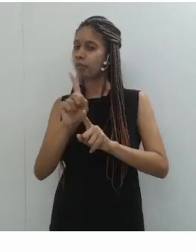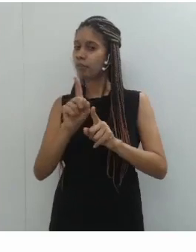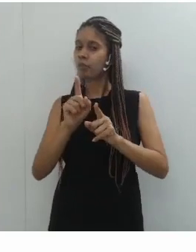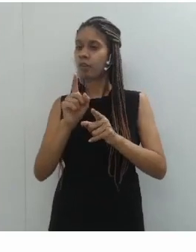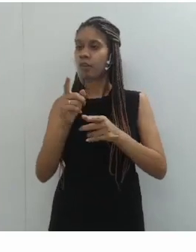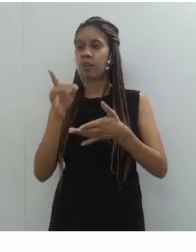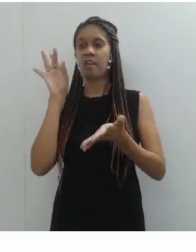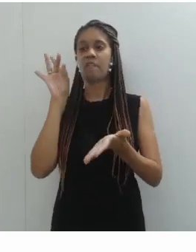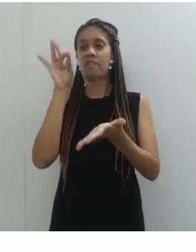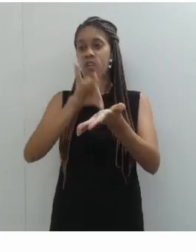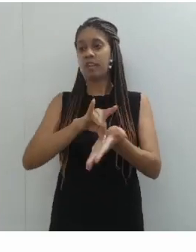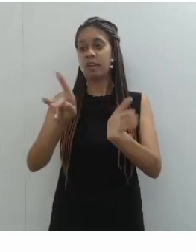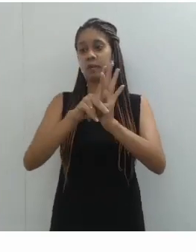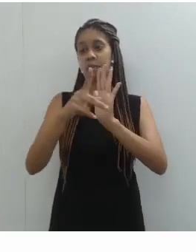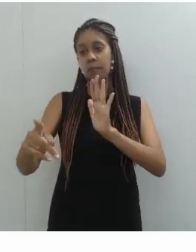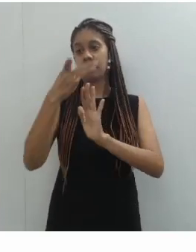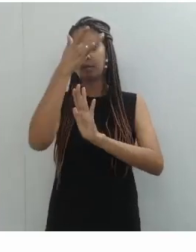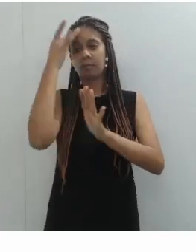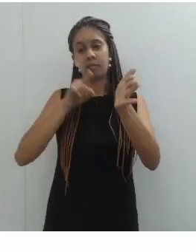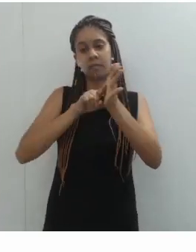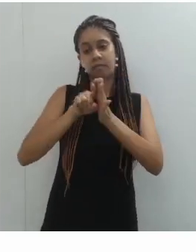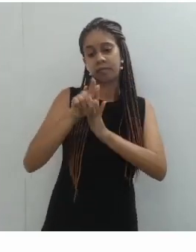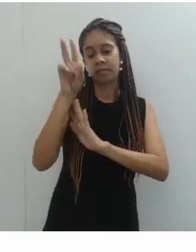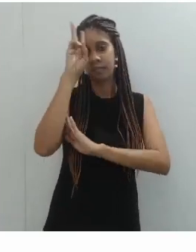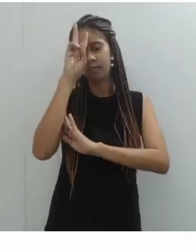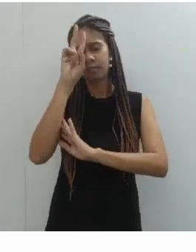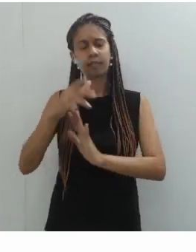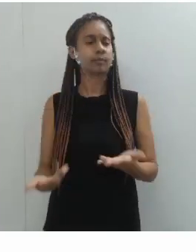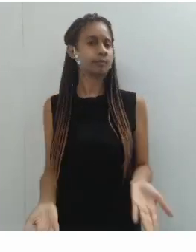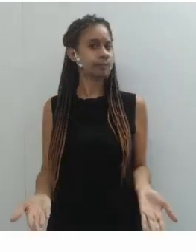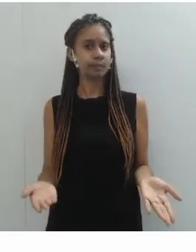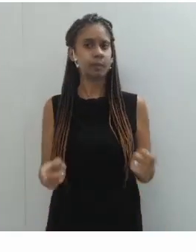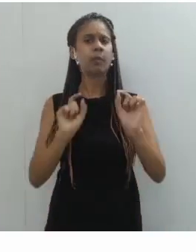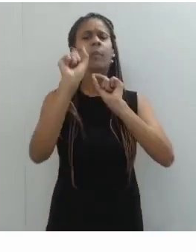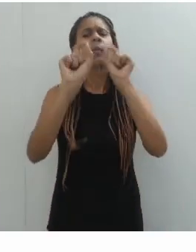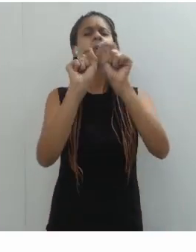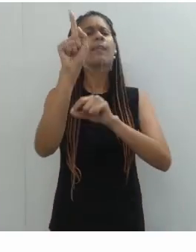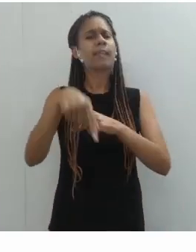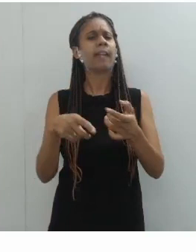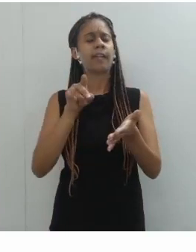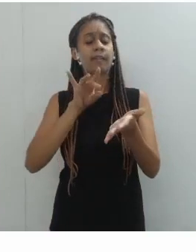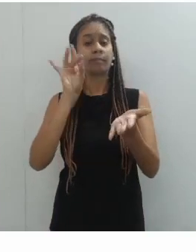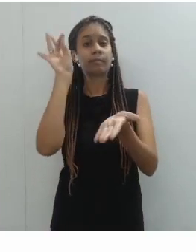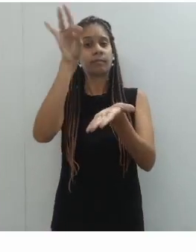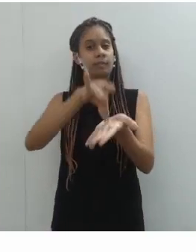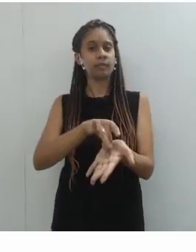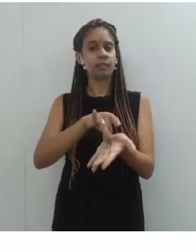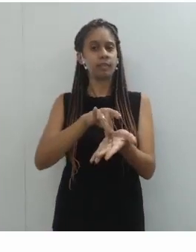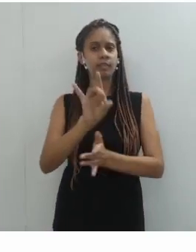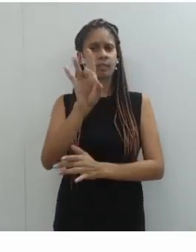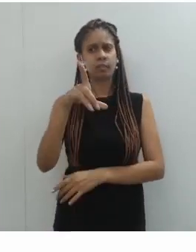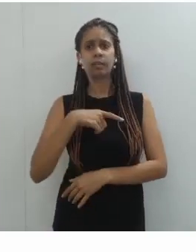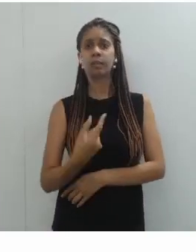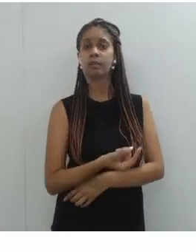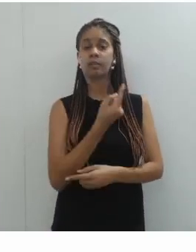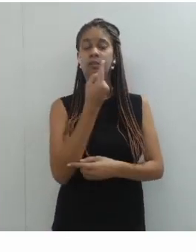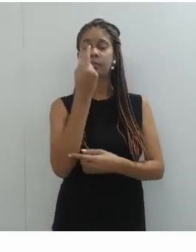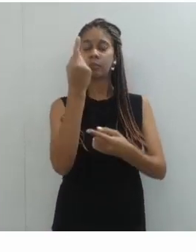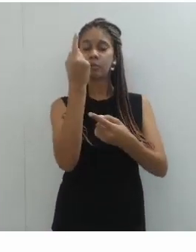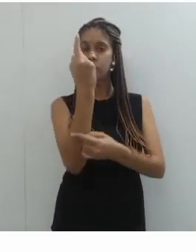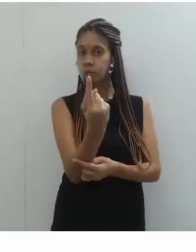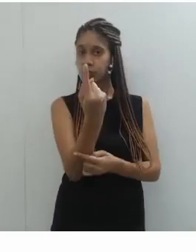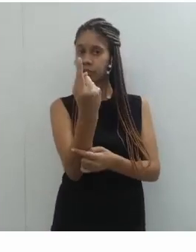verdade. Afinal, o que é a verdade? Existiria somente, unicamente,